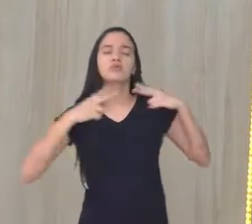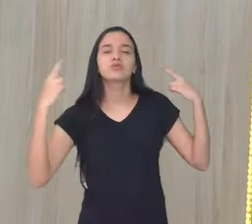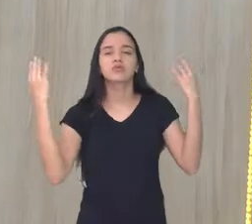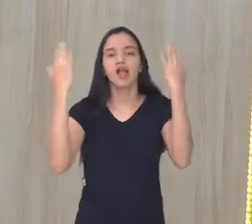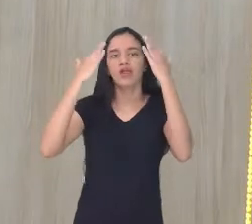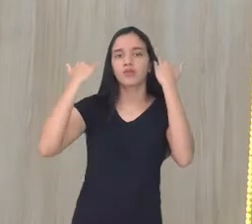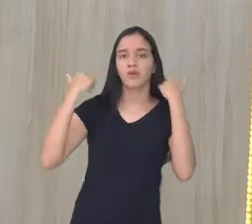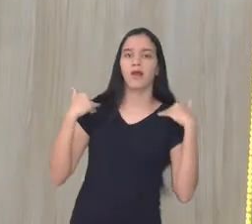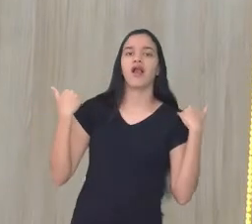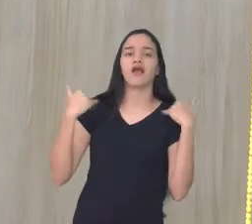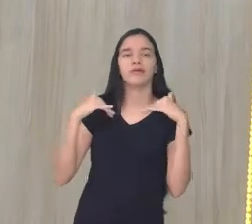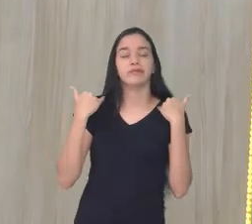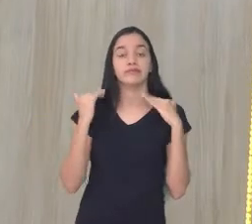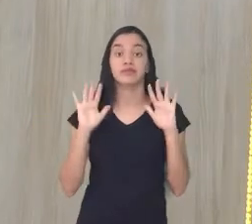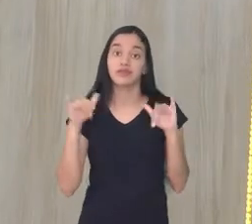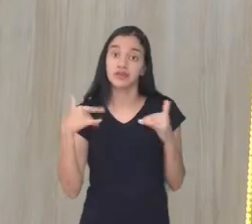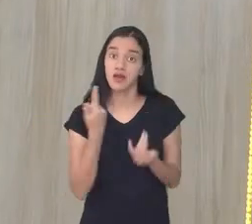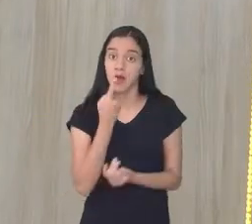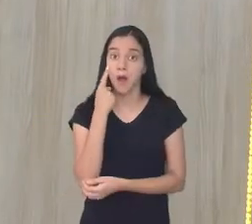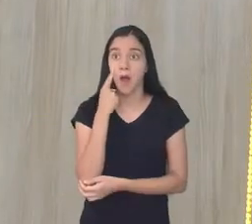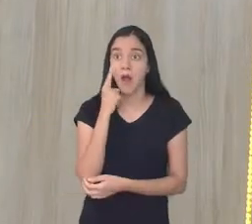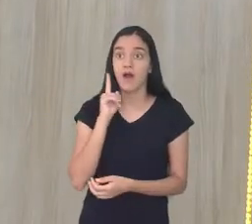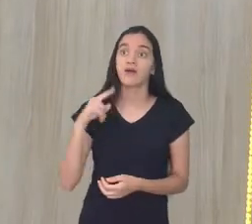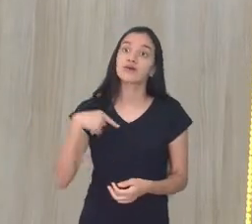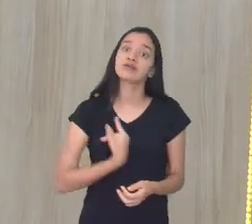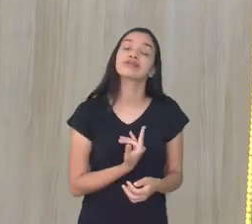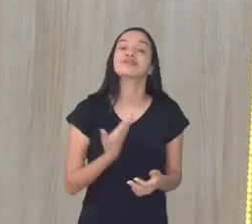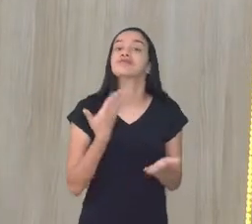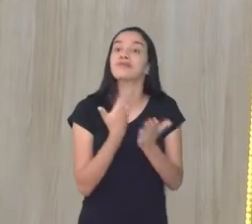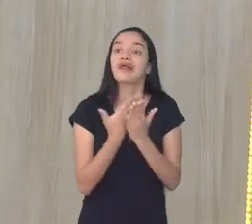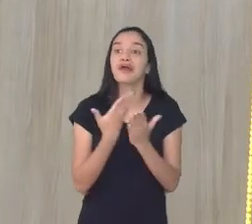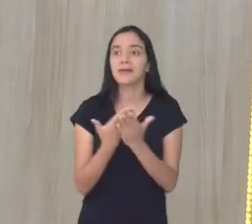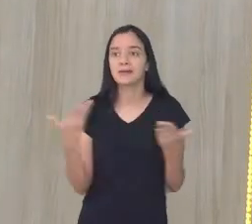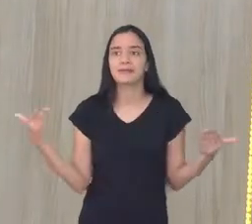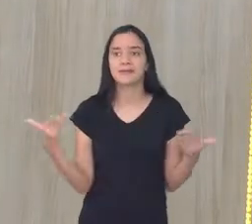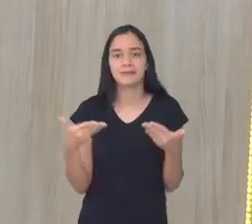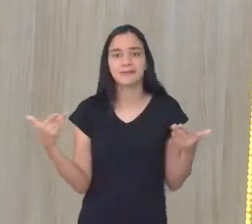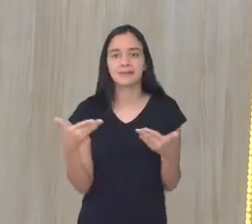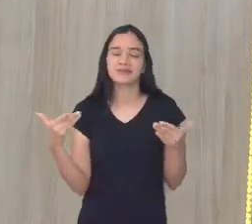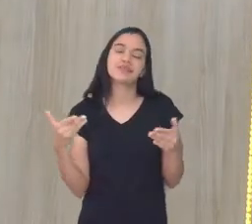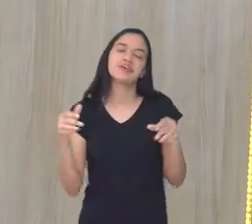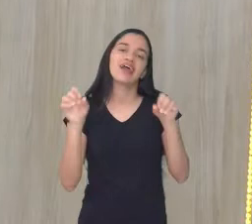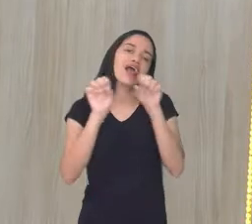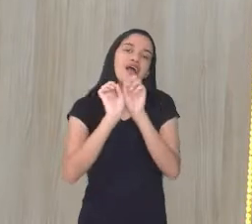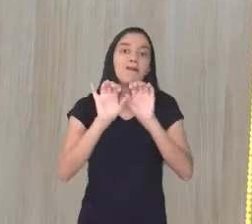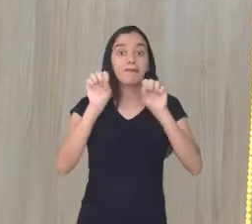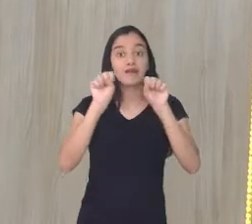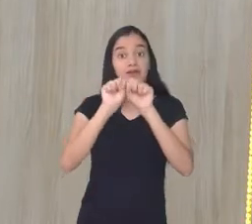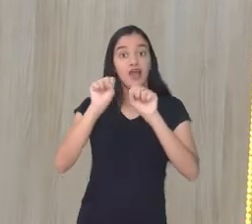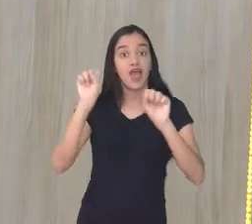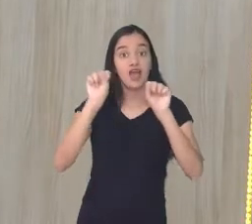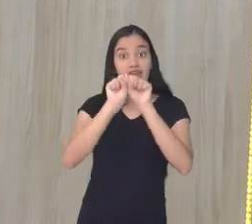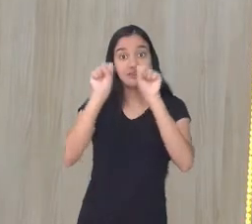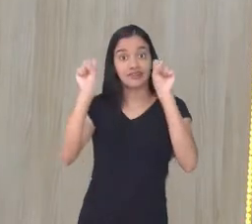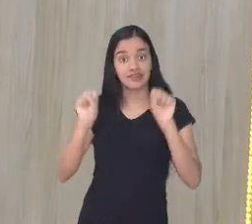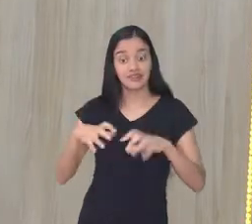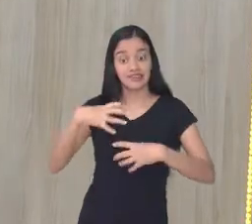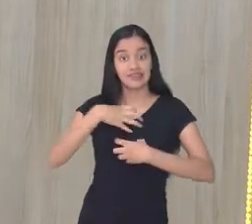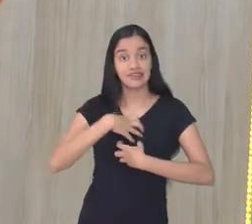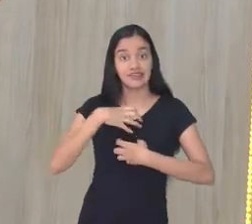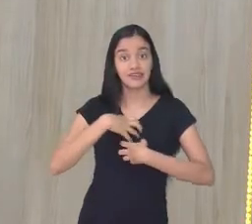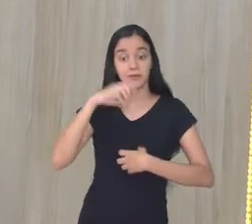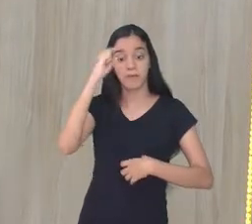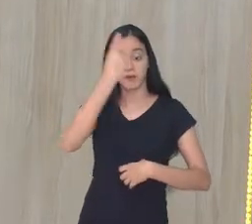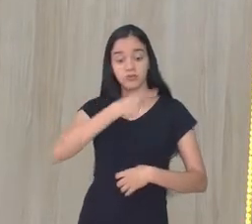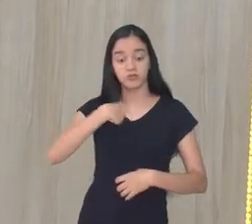cabelo. Então, gente, olha o que nós temos para a aula de hoje, sistema sensorial. E aí, depois de ver todas